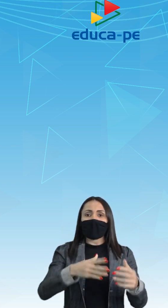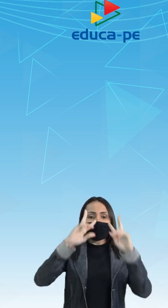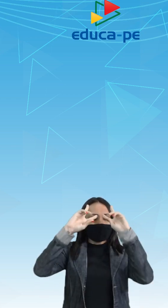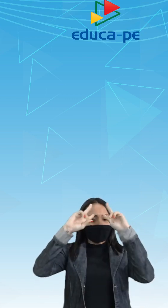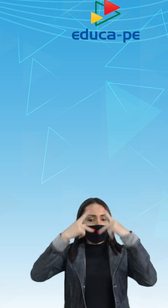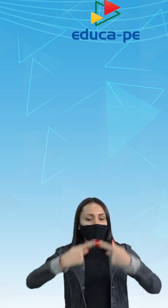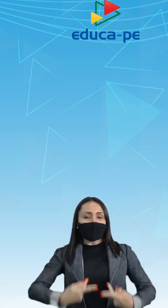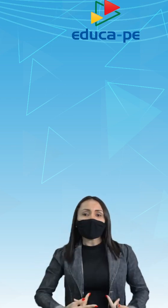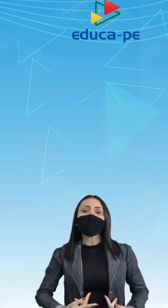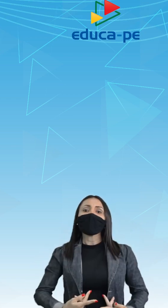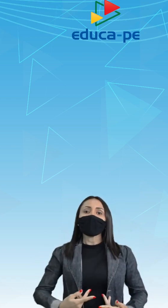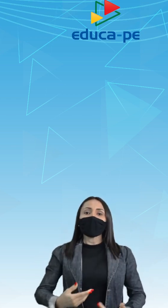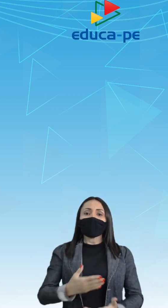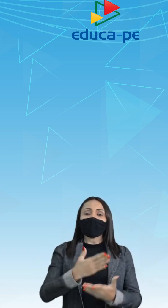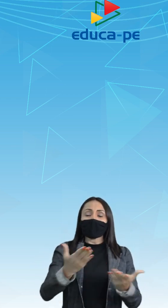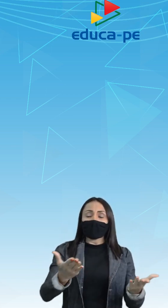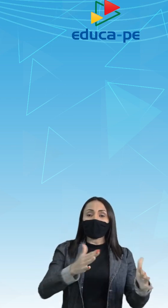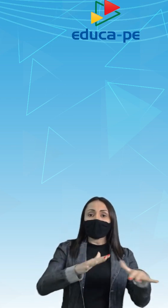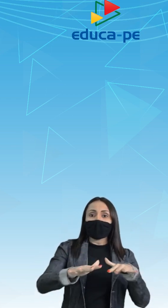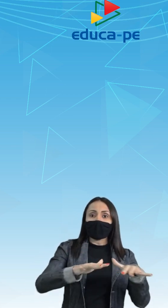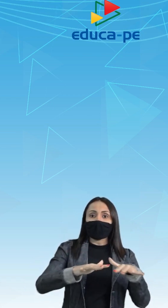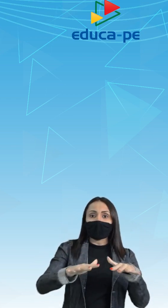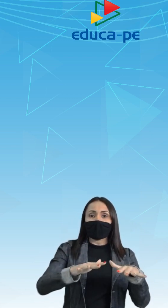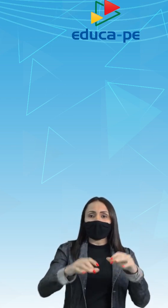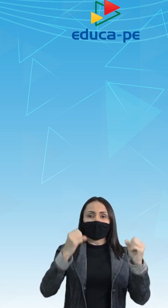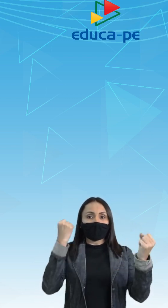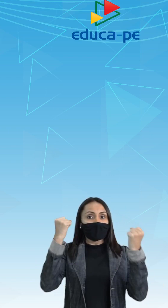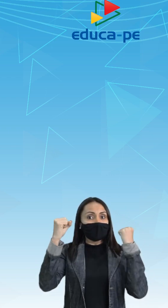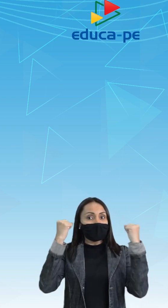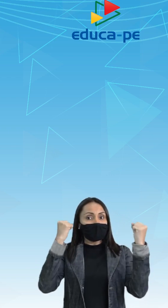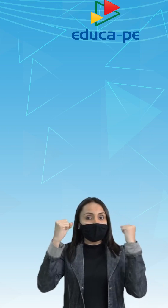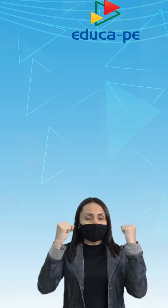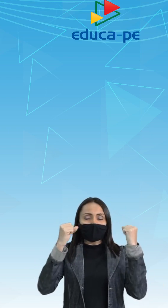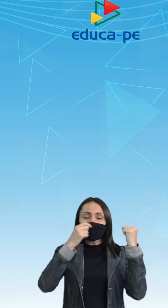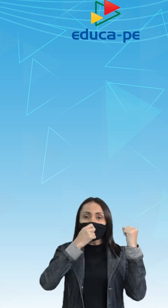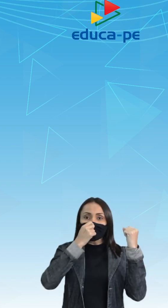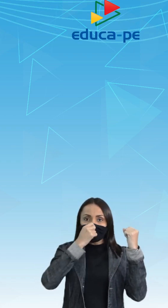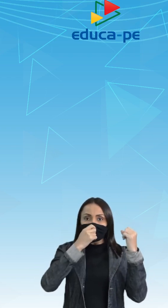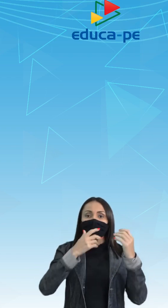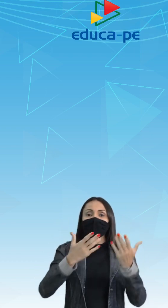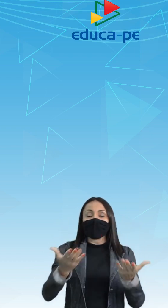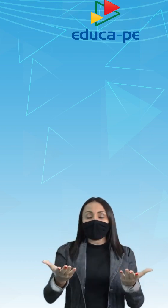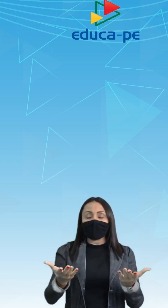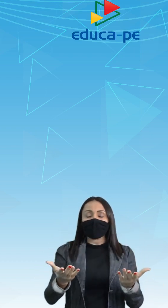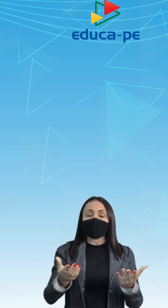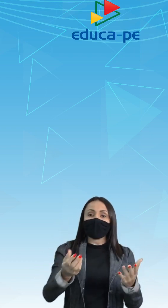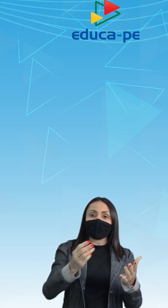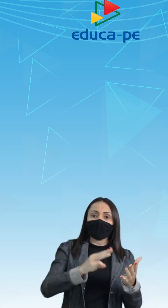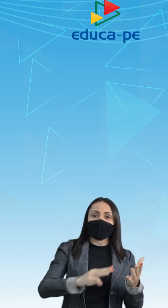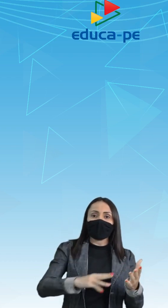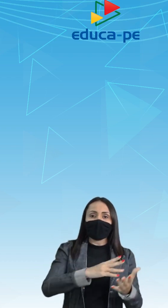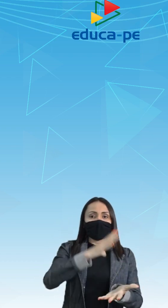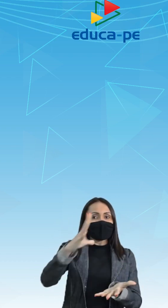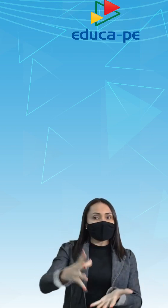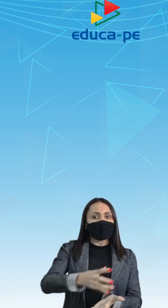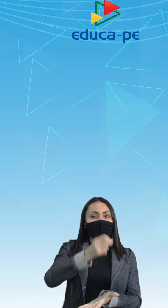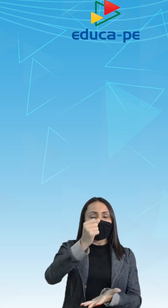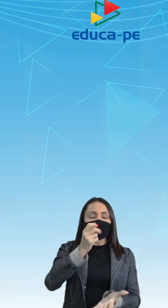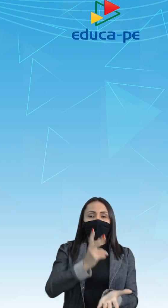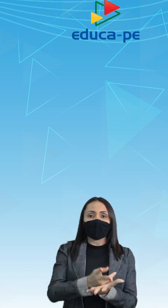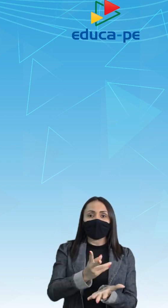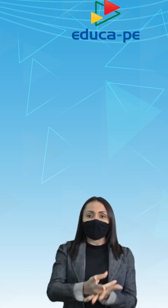humano, enquanto o movimento e o exercício físico ali, metódico, ele vai salvar e